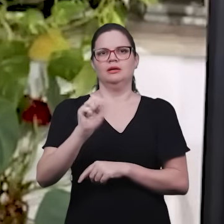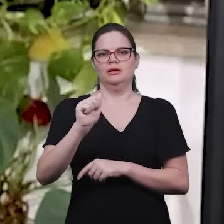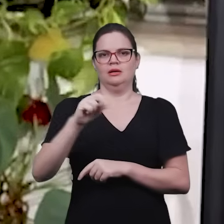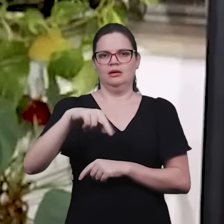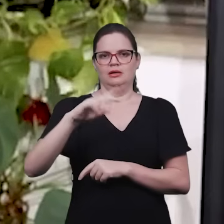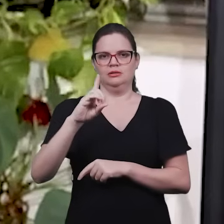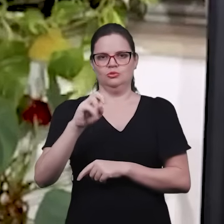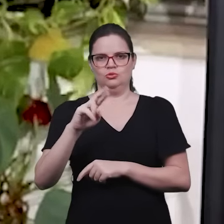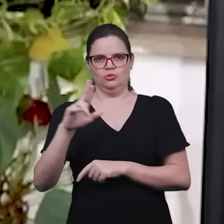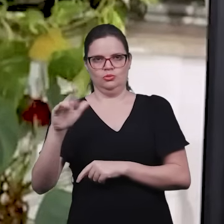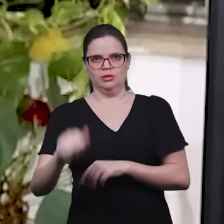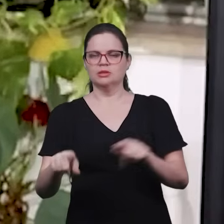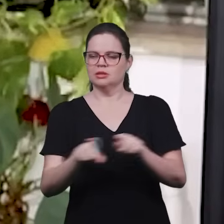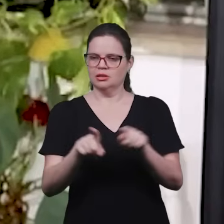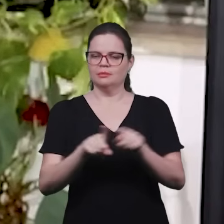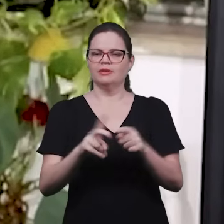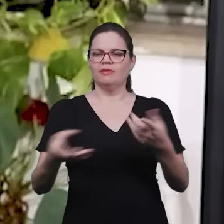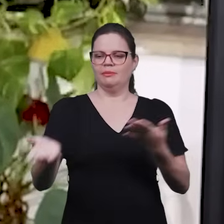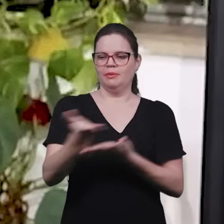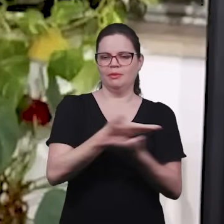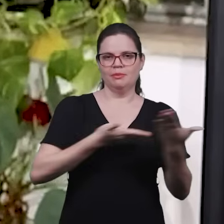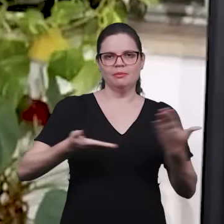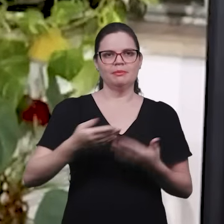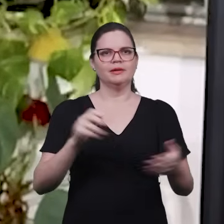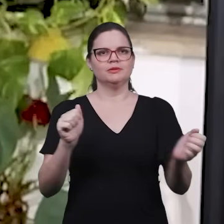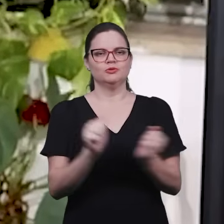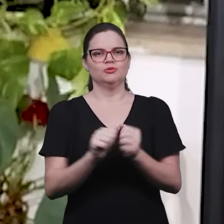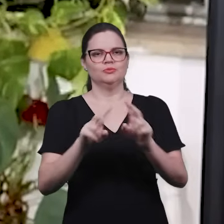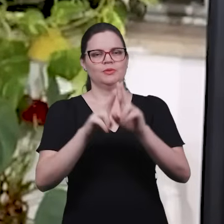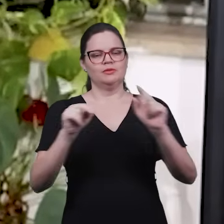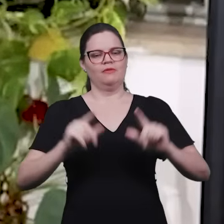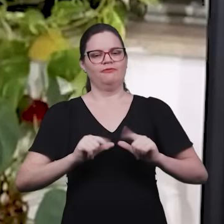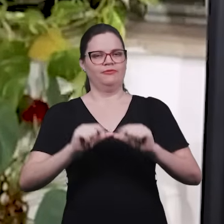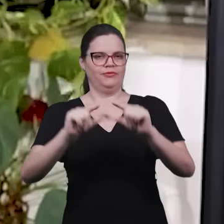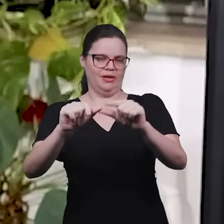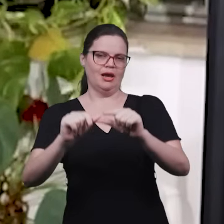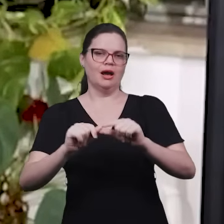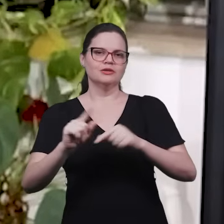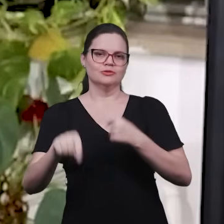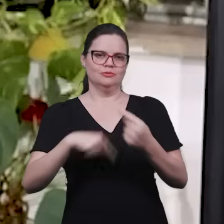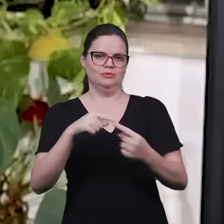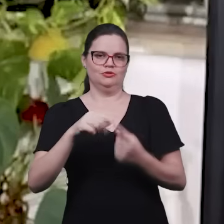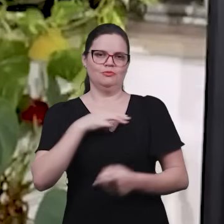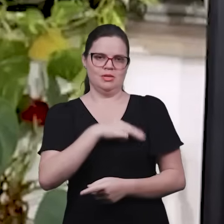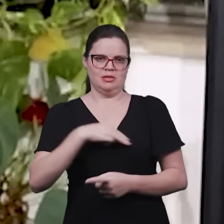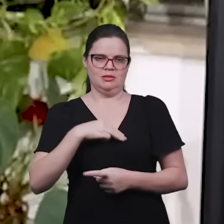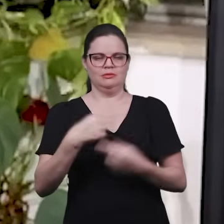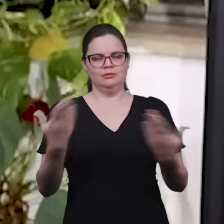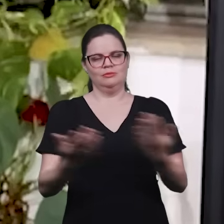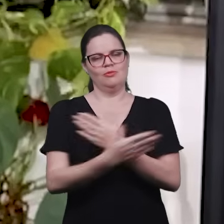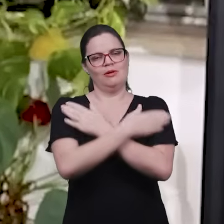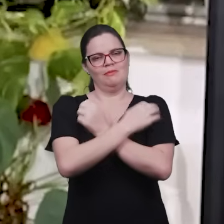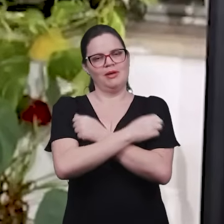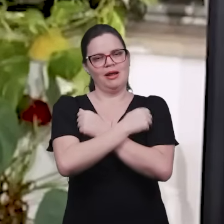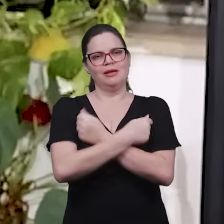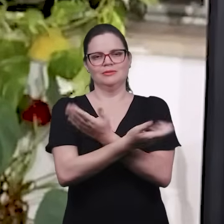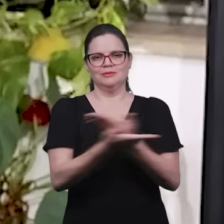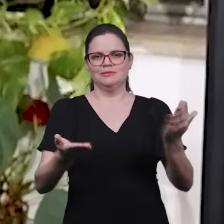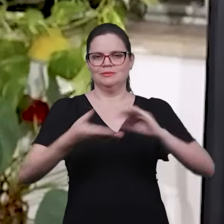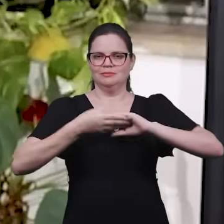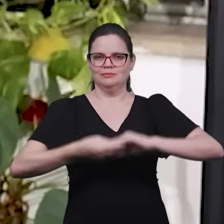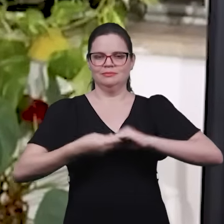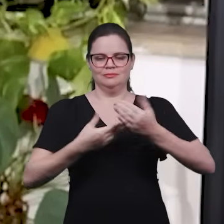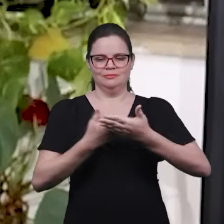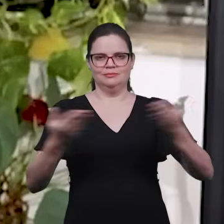iremos interagir com o pastor Bexo sobre essas nossas viagens missionárias. Então deixo aqui o nosso abraço, a